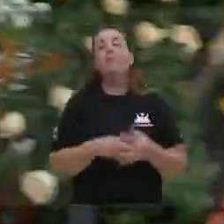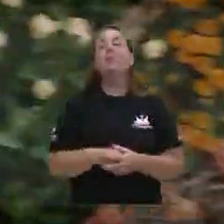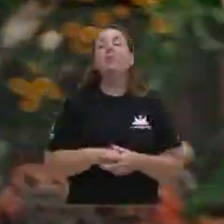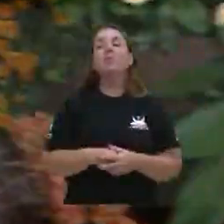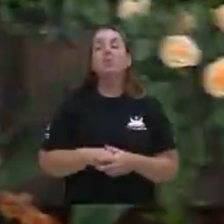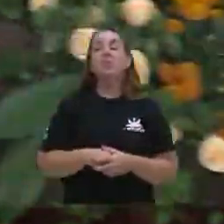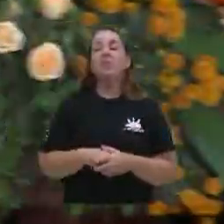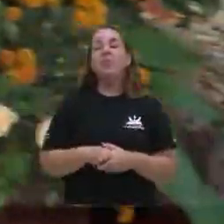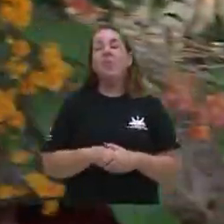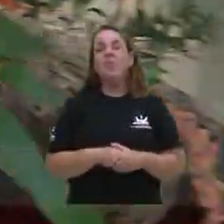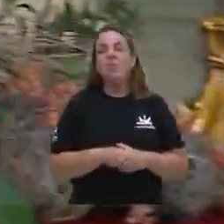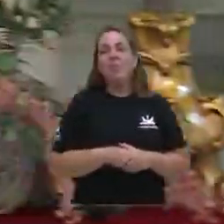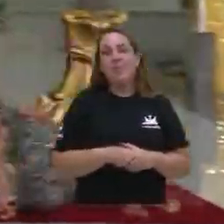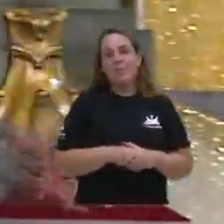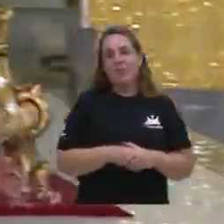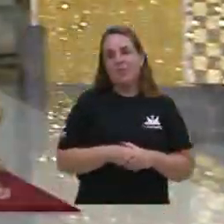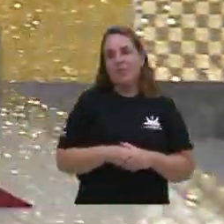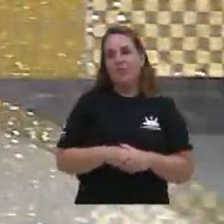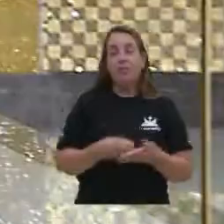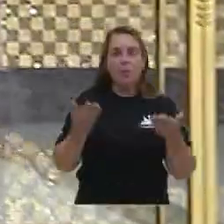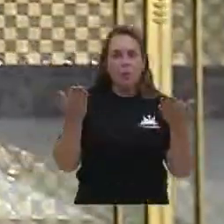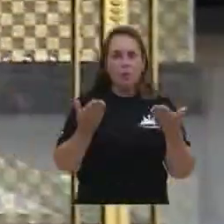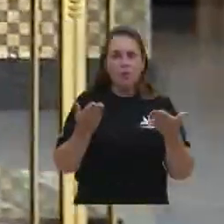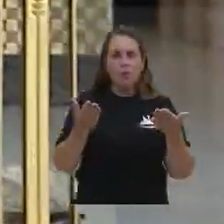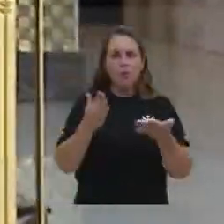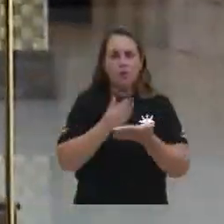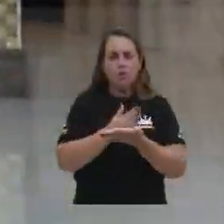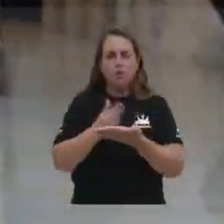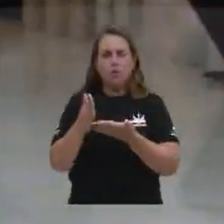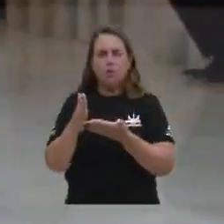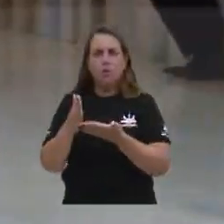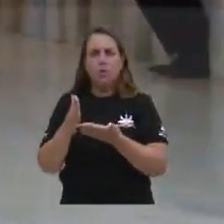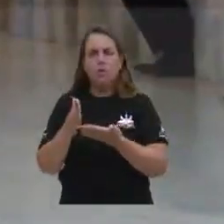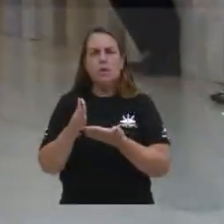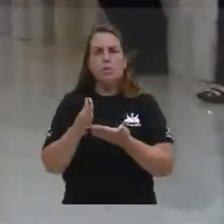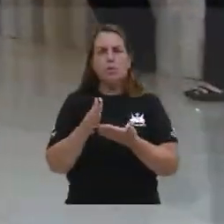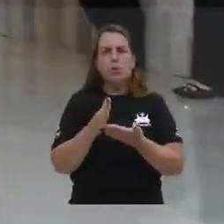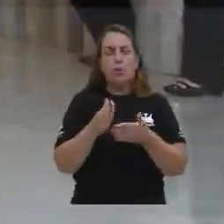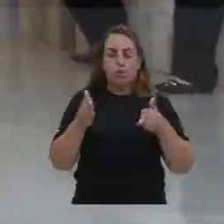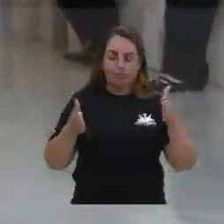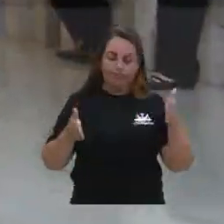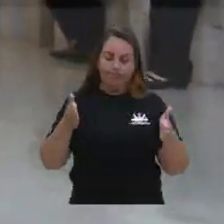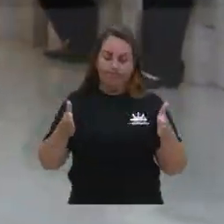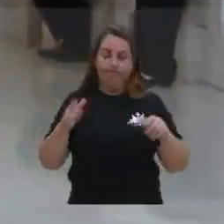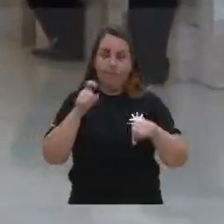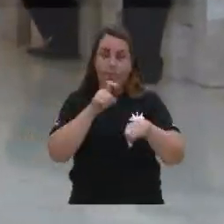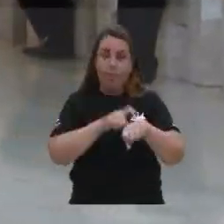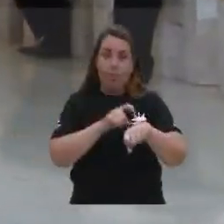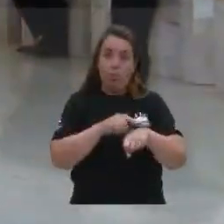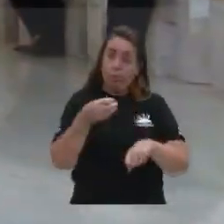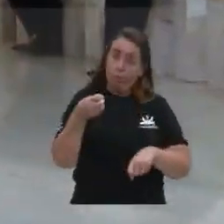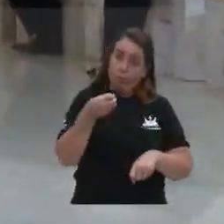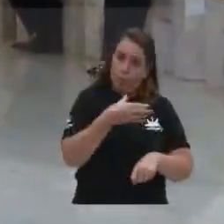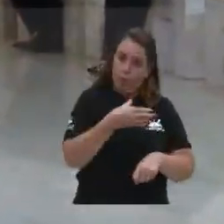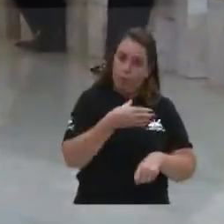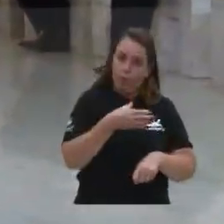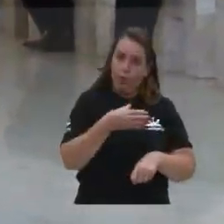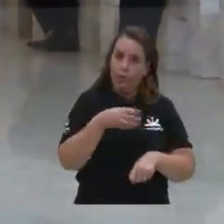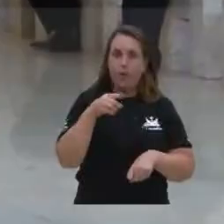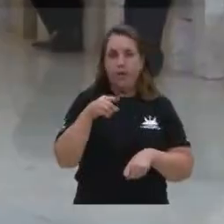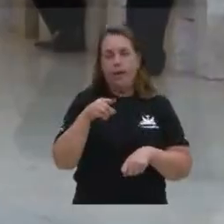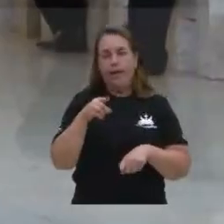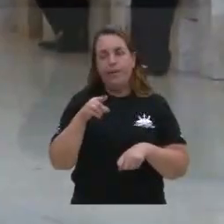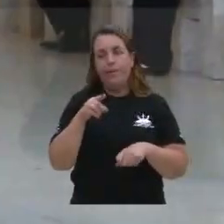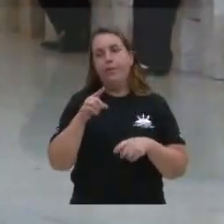hoje nós iniciamos um novo tempo em termos de